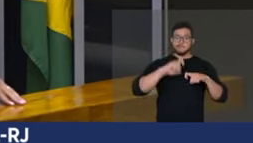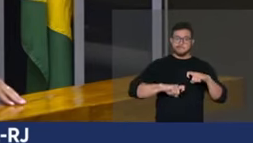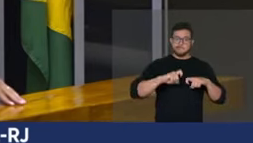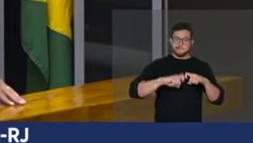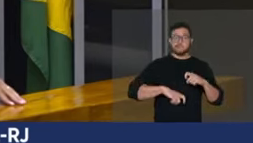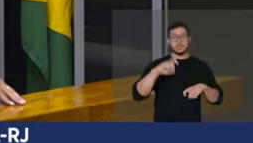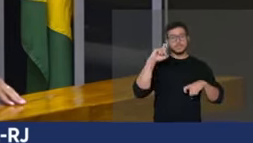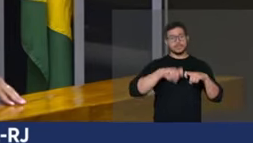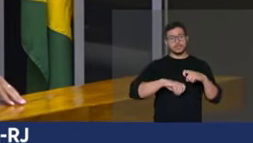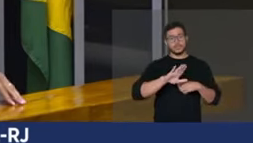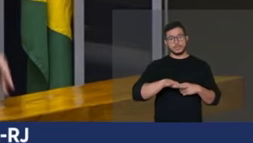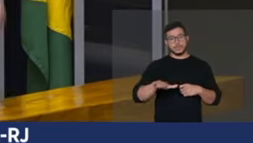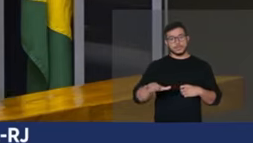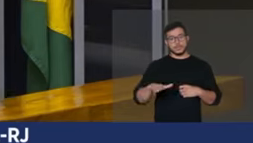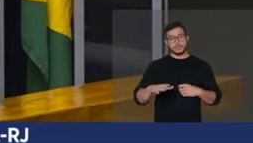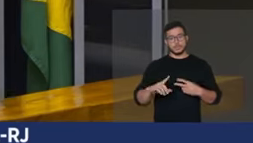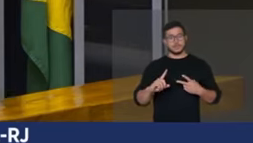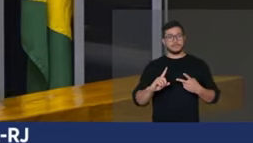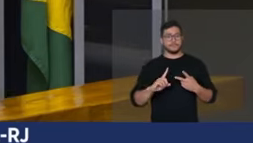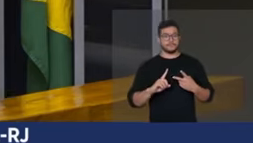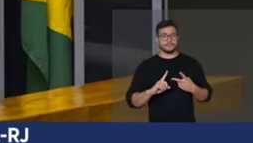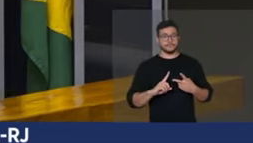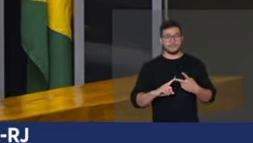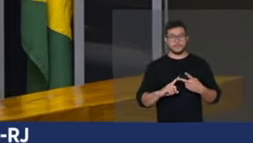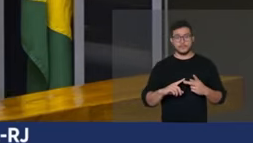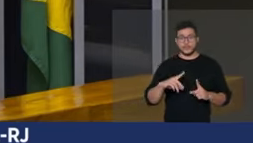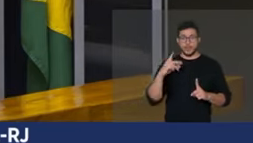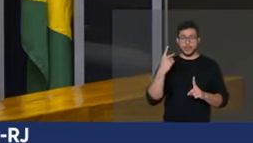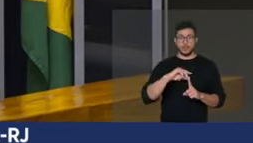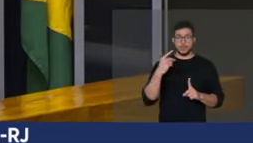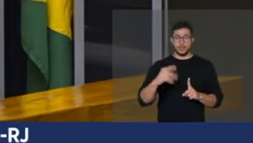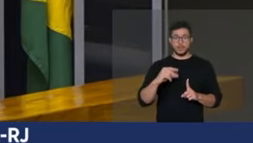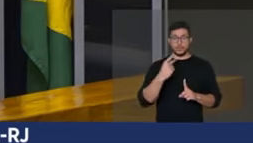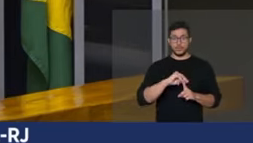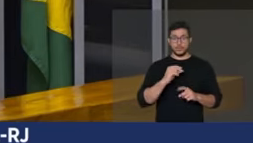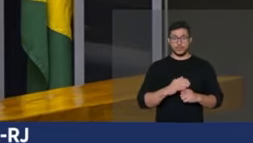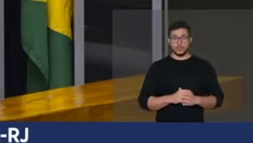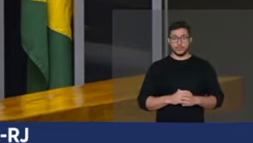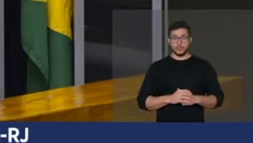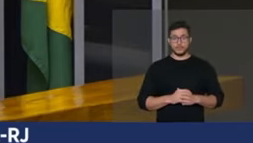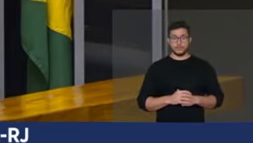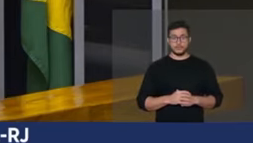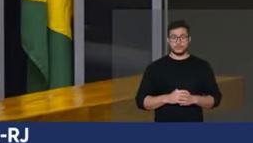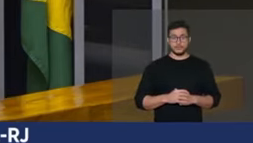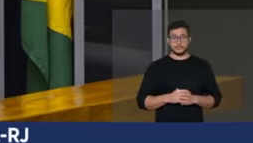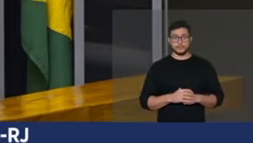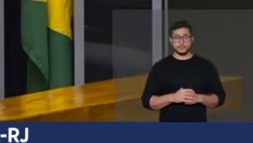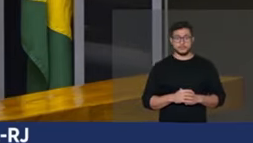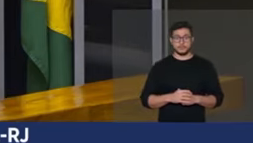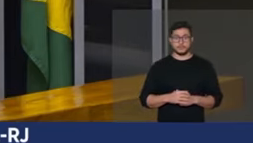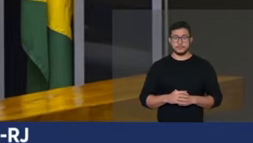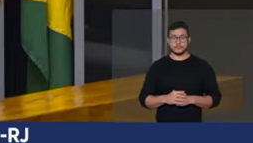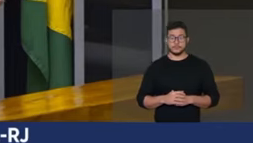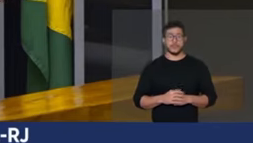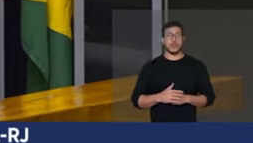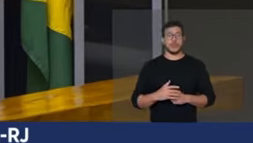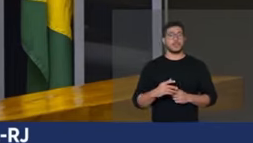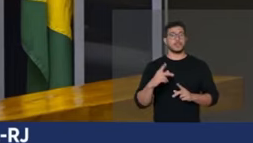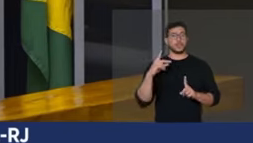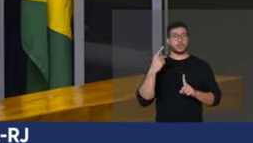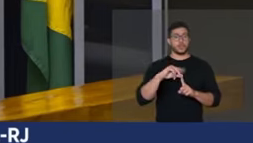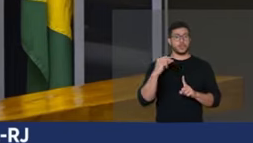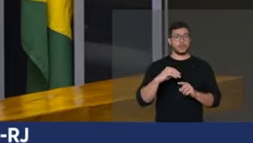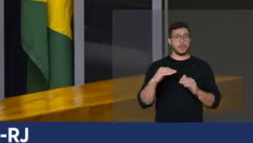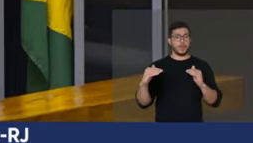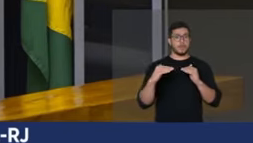tem o crime de tortura. Aliás, tortura é crime equiparado a crime hediondo. Mas existe